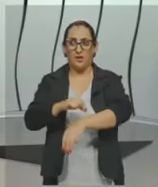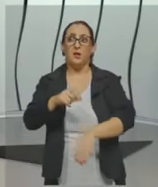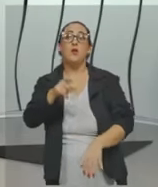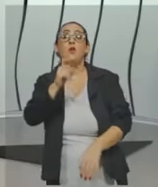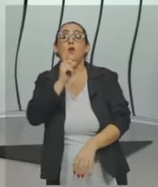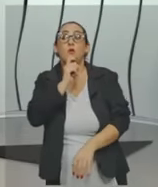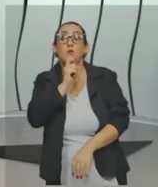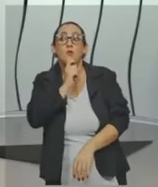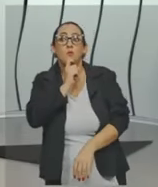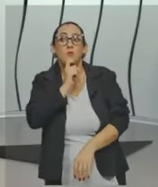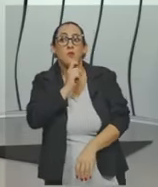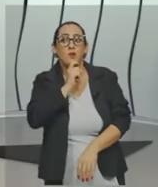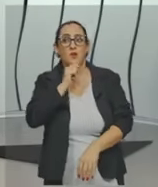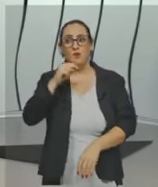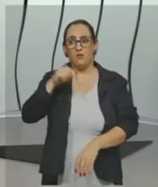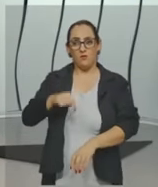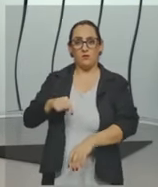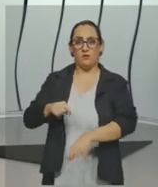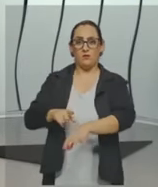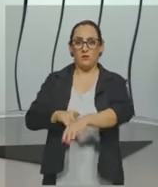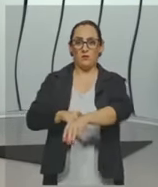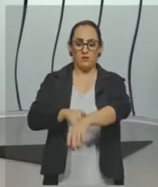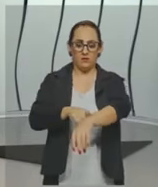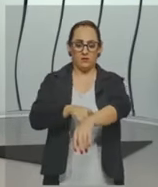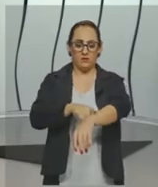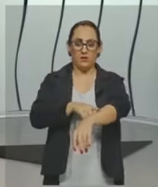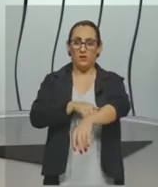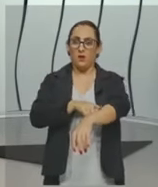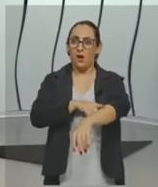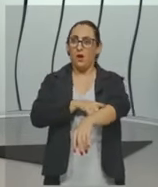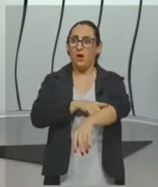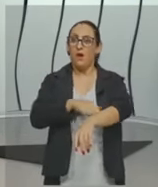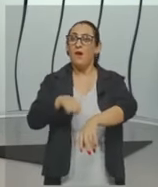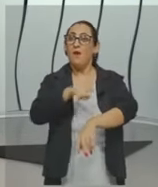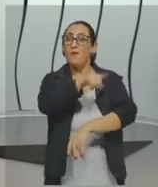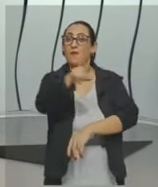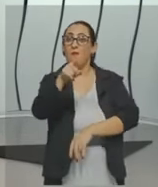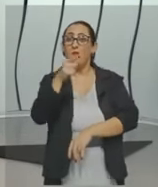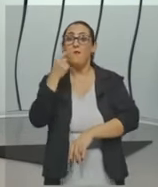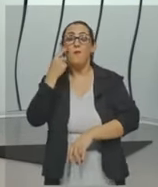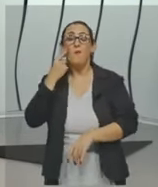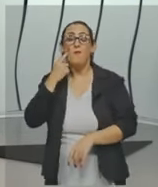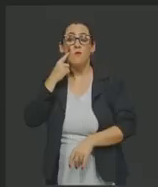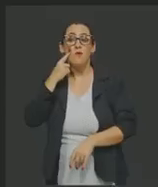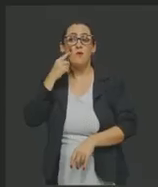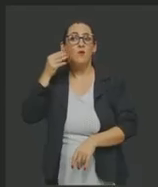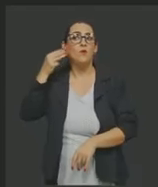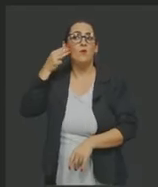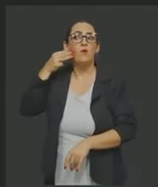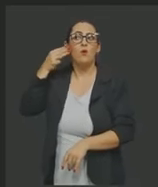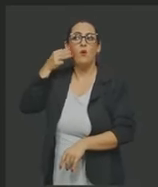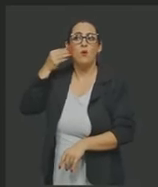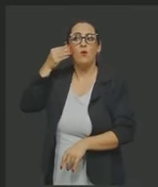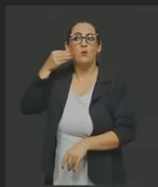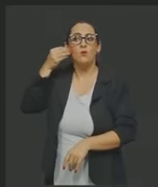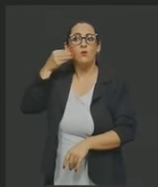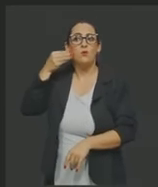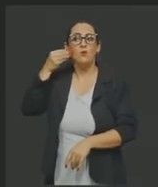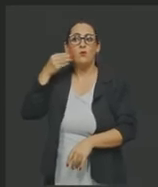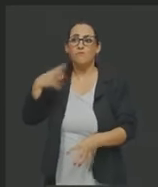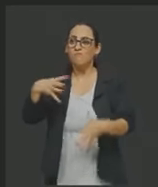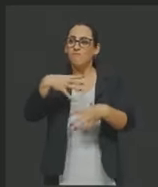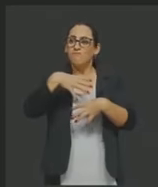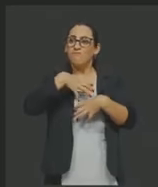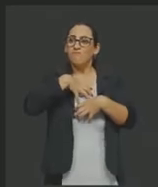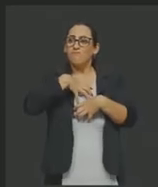frio. Então, olha só, vai passar então, vamos seguir aqui esse de rosa, né? Eu vou sentir